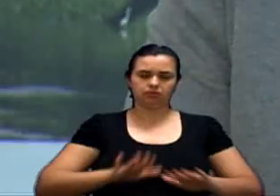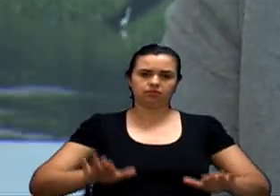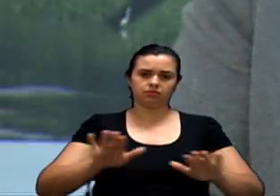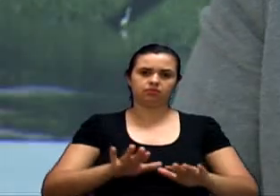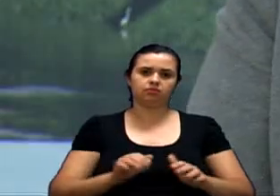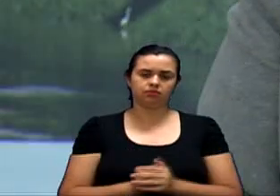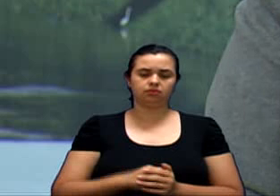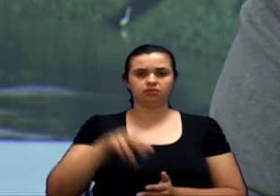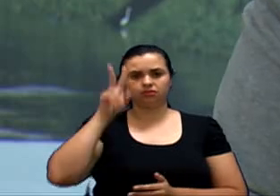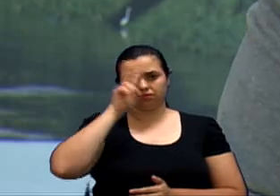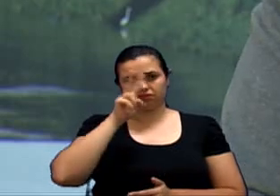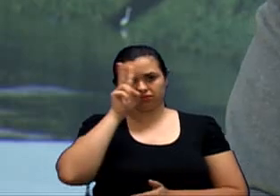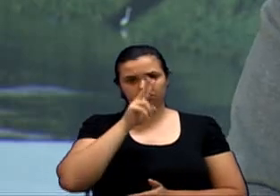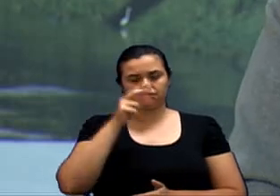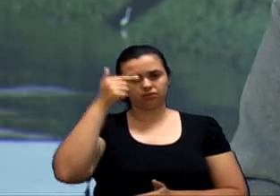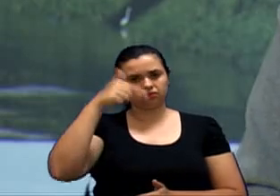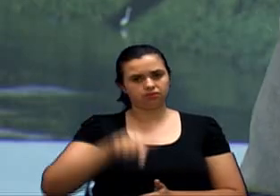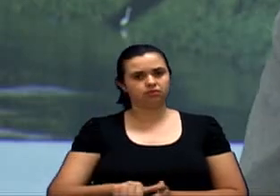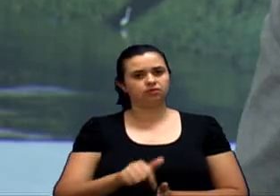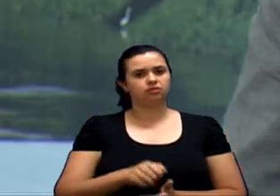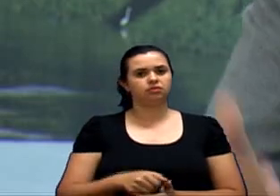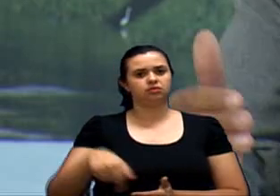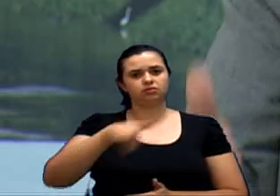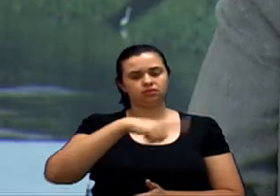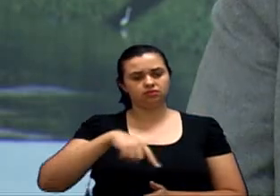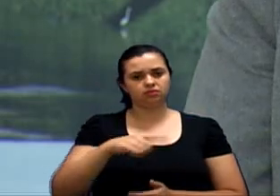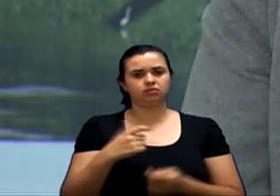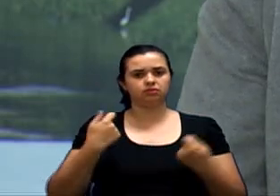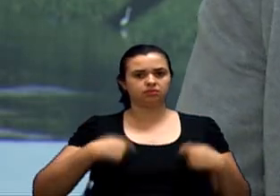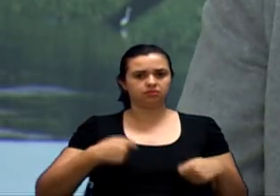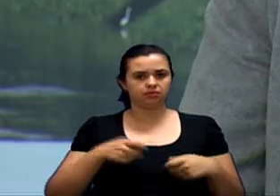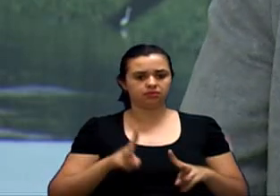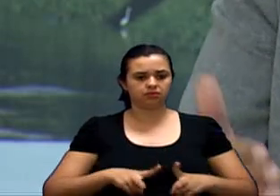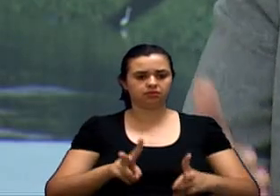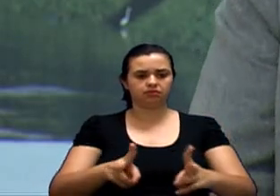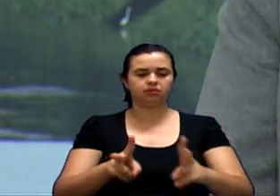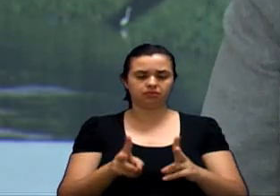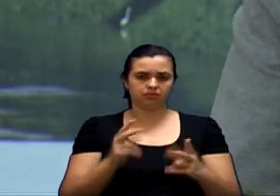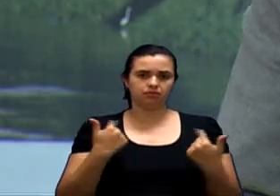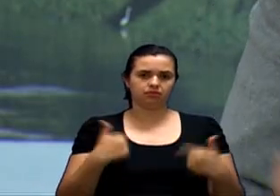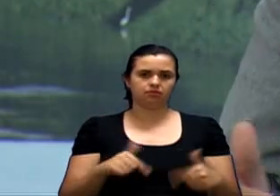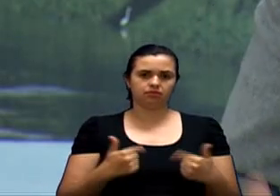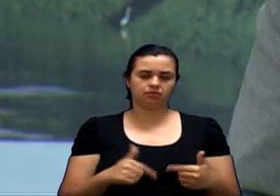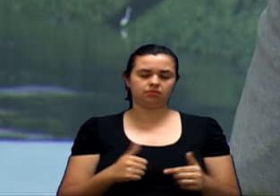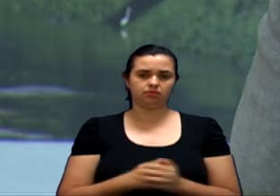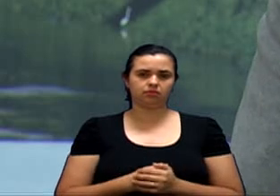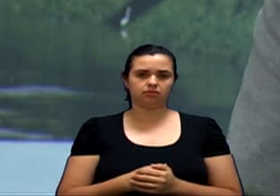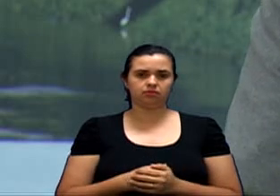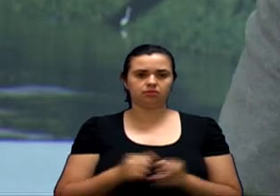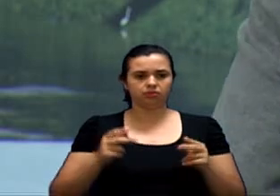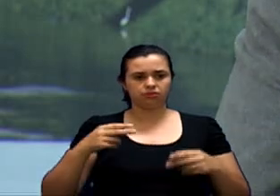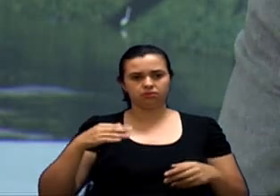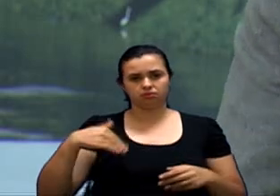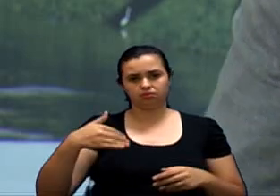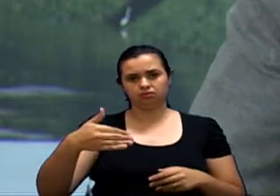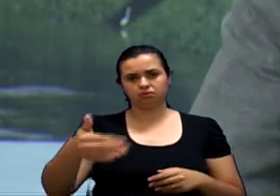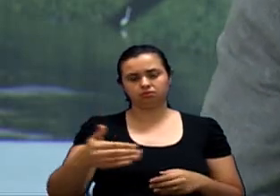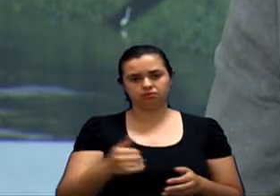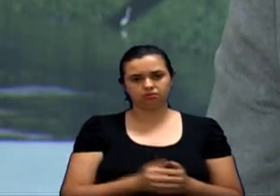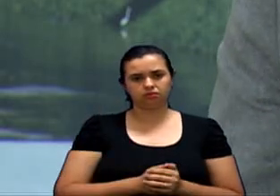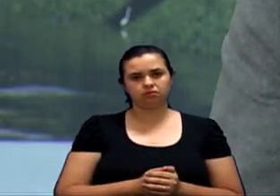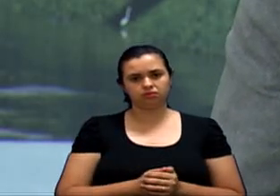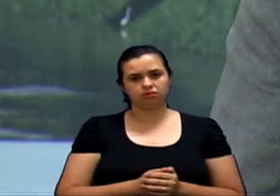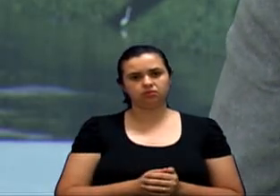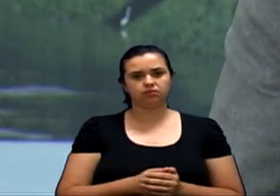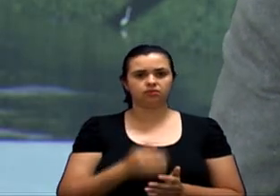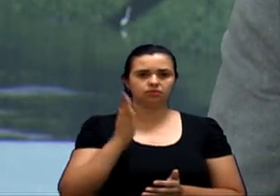lembrando mais uma vez, reforçando que nós precisamos da continuidade de serviço, precisamos dessa garantia, porque daqui para frente todo mundo fica